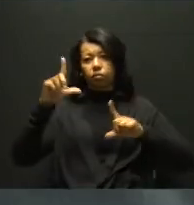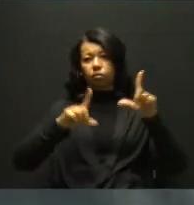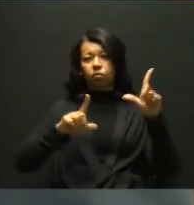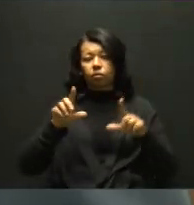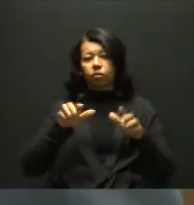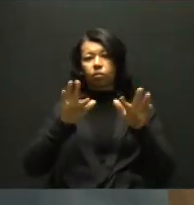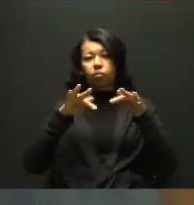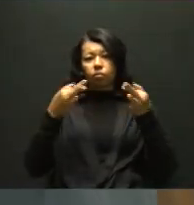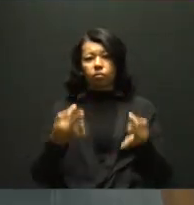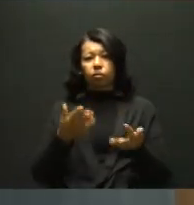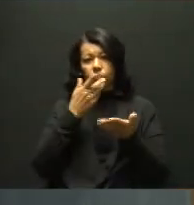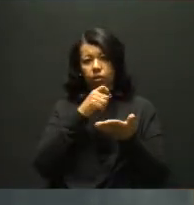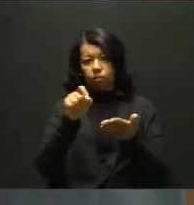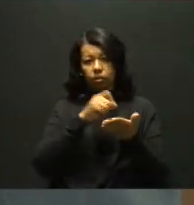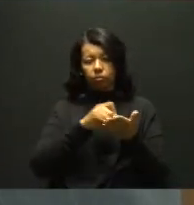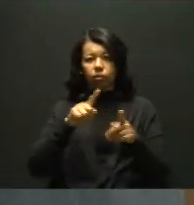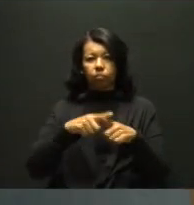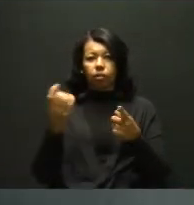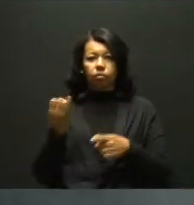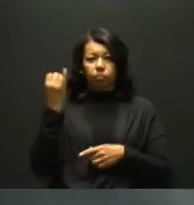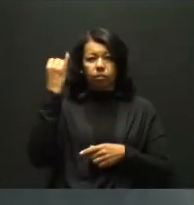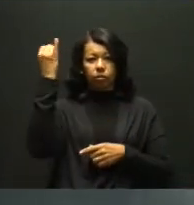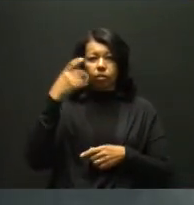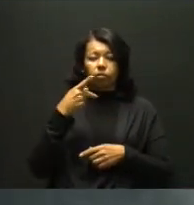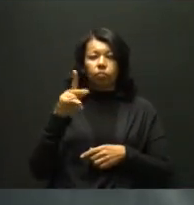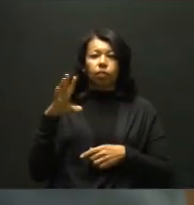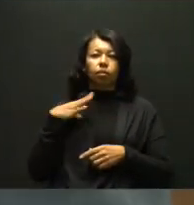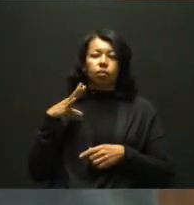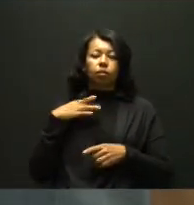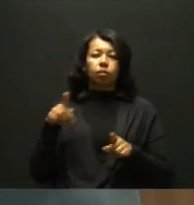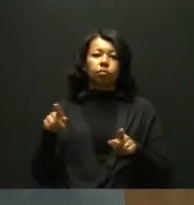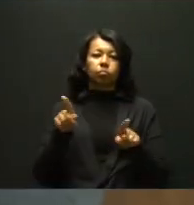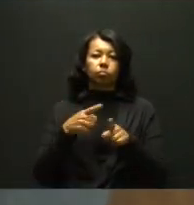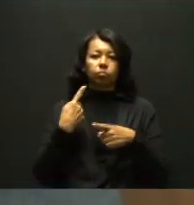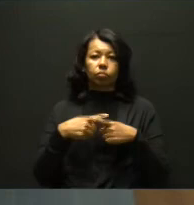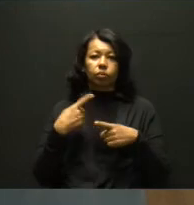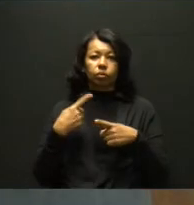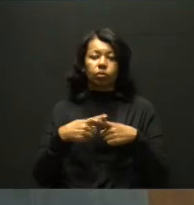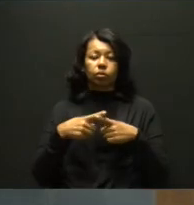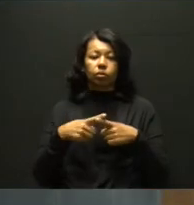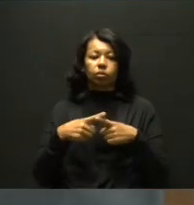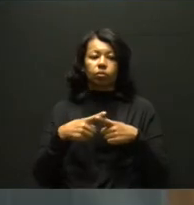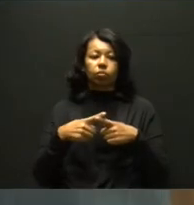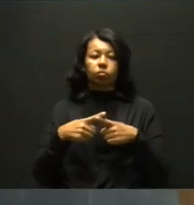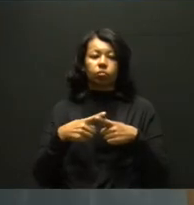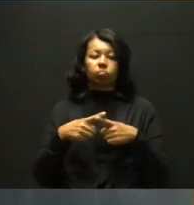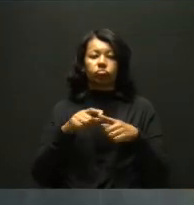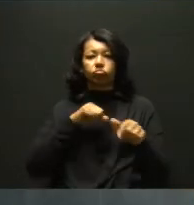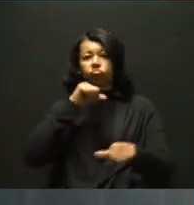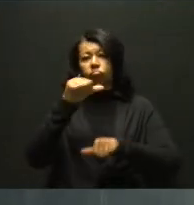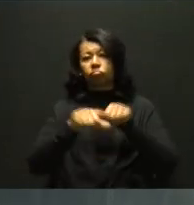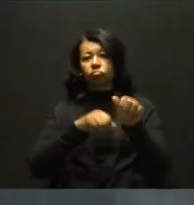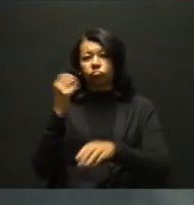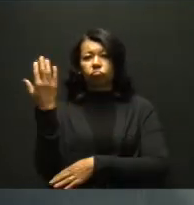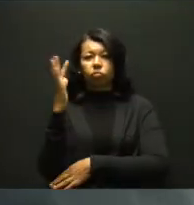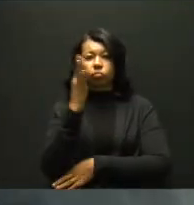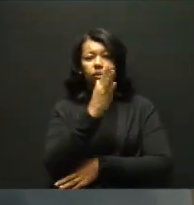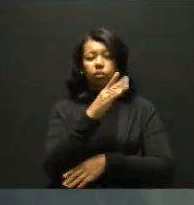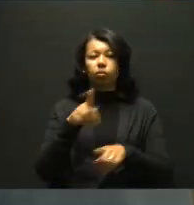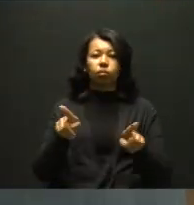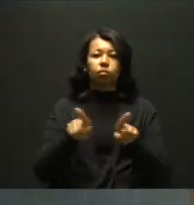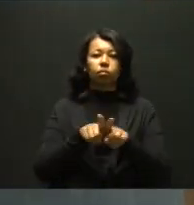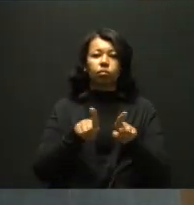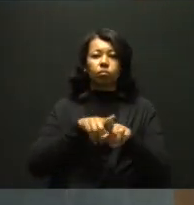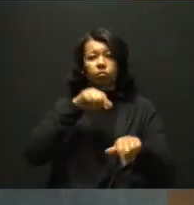simples requerimento mas que é de suma importância para nossa cidade até mesmo porque ela foi considerada de recuperação ambiental então a